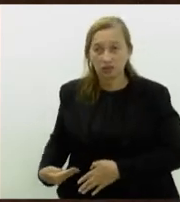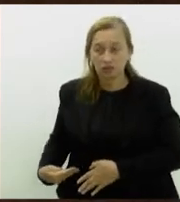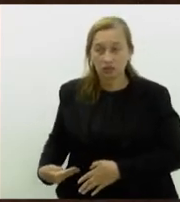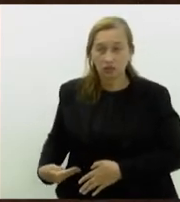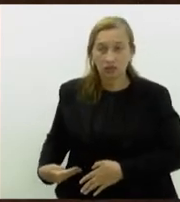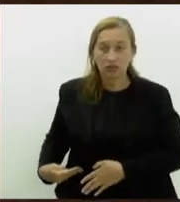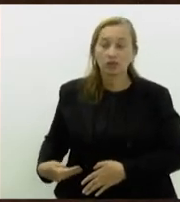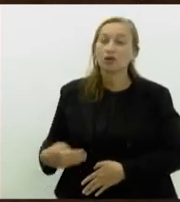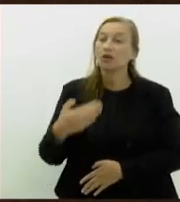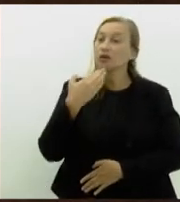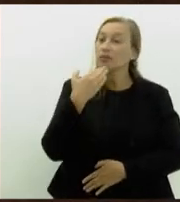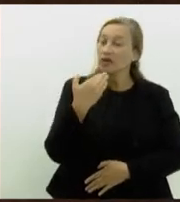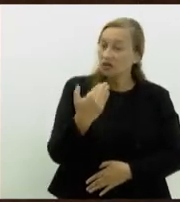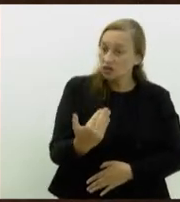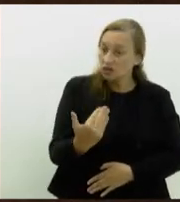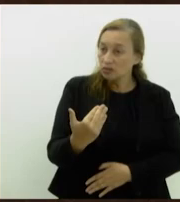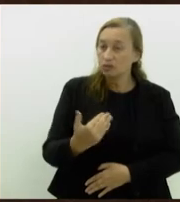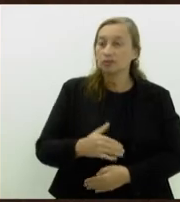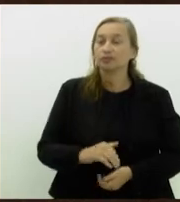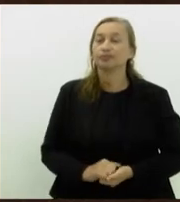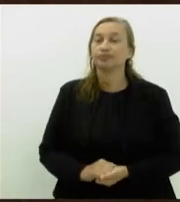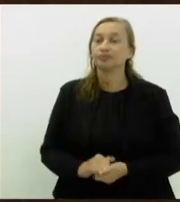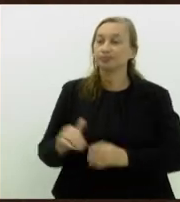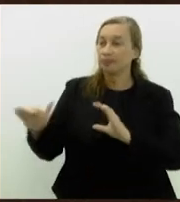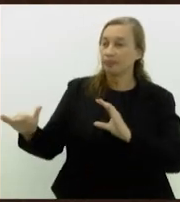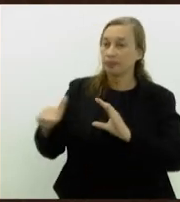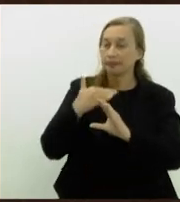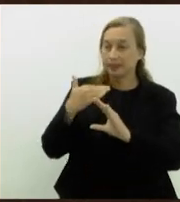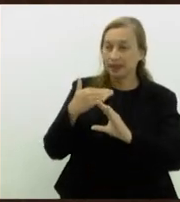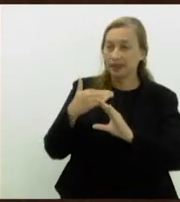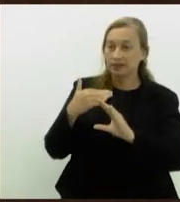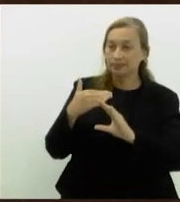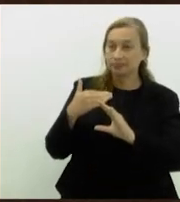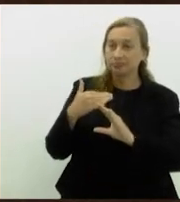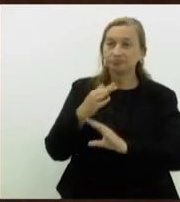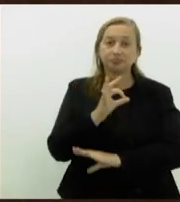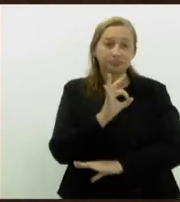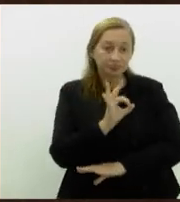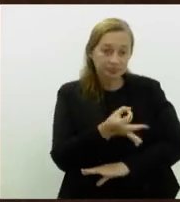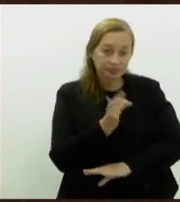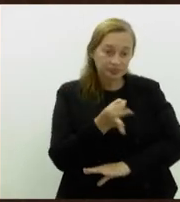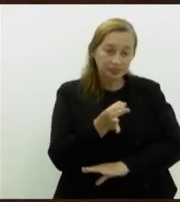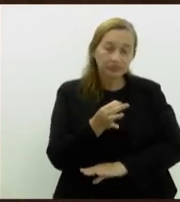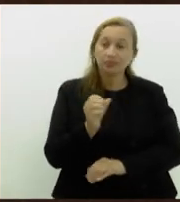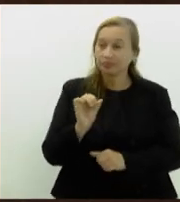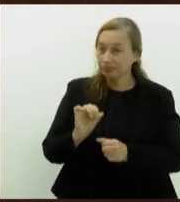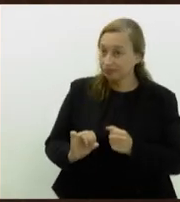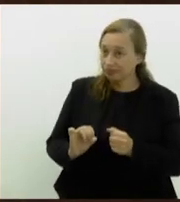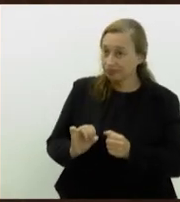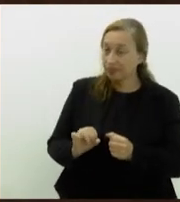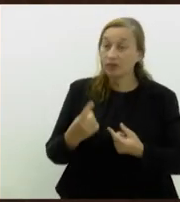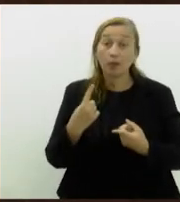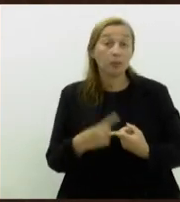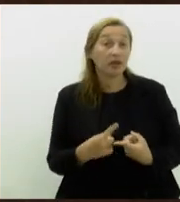nós solicitamos que ele envie uma mensagem, e seguramente ele assim o fará,